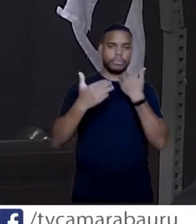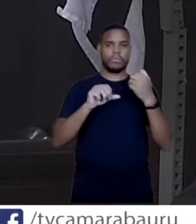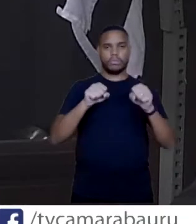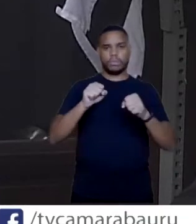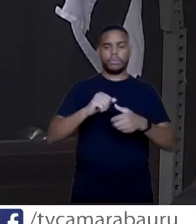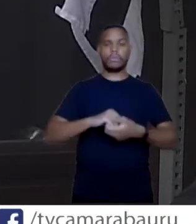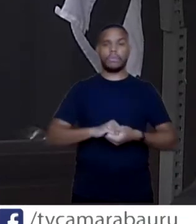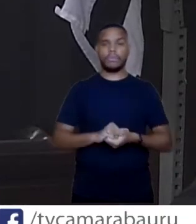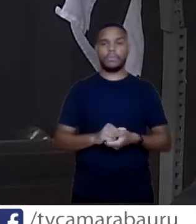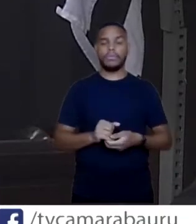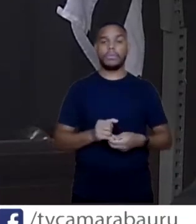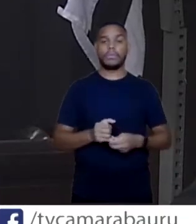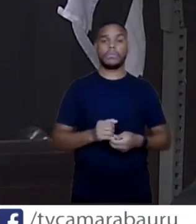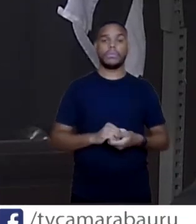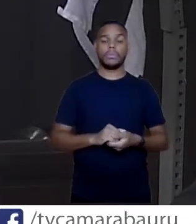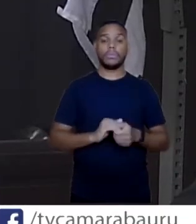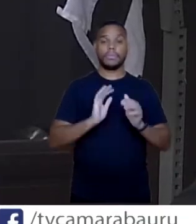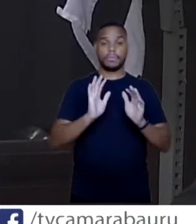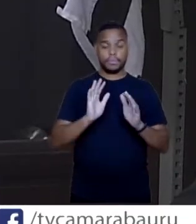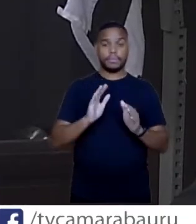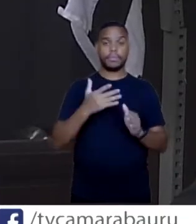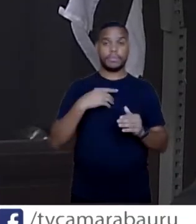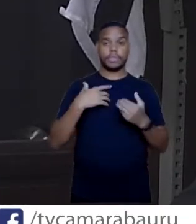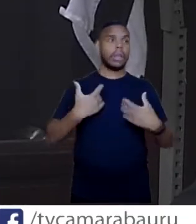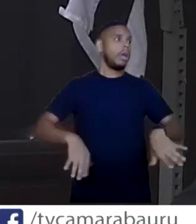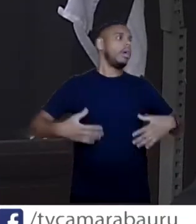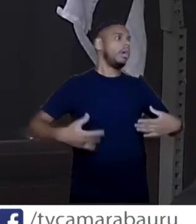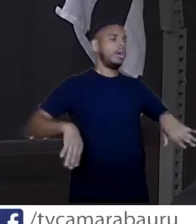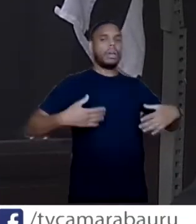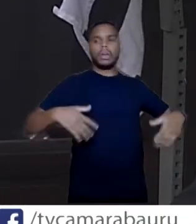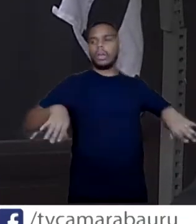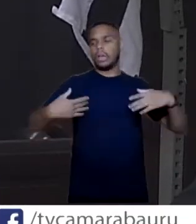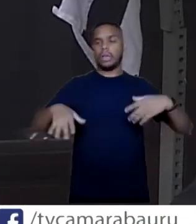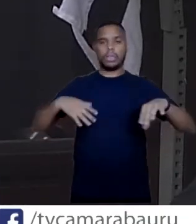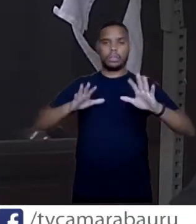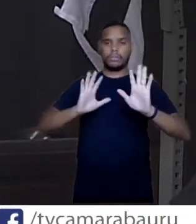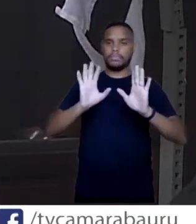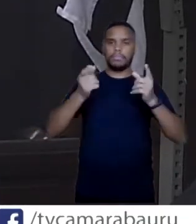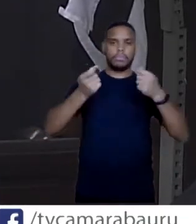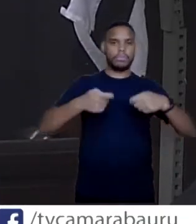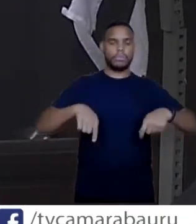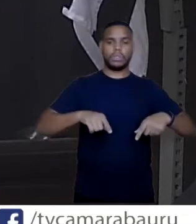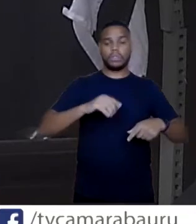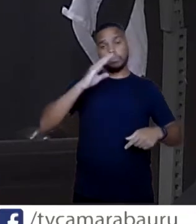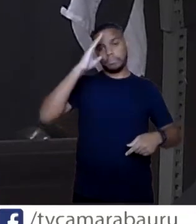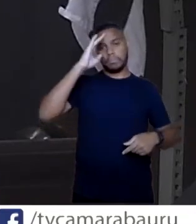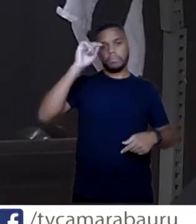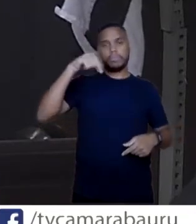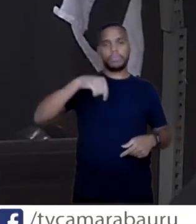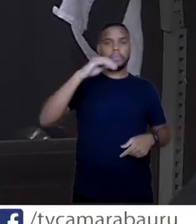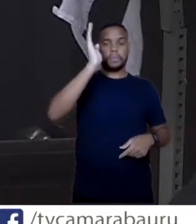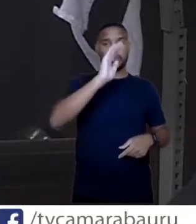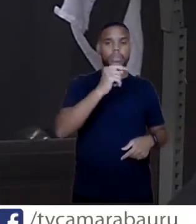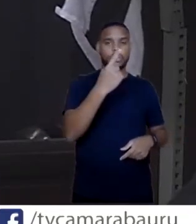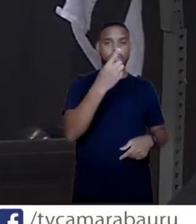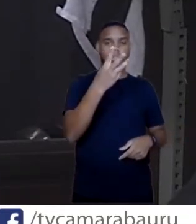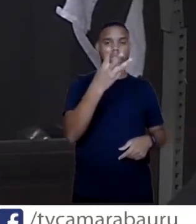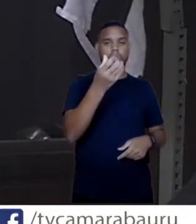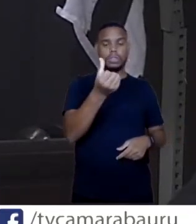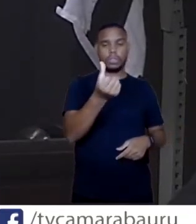é mas eu acho que não é para tanto principalmente no brasil a 136 casos